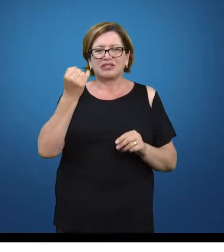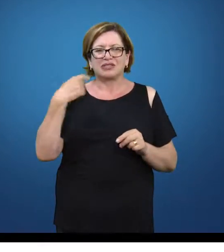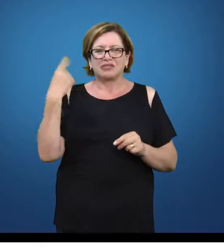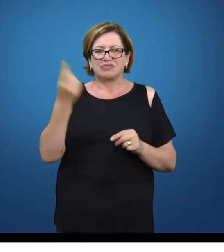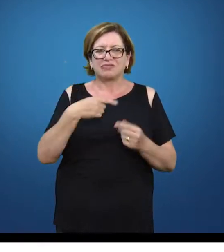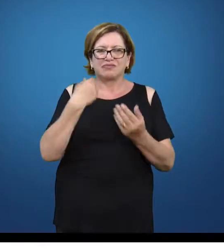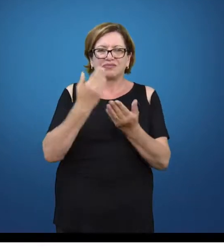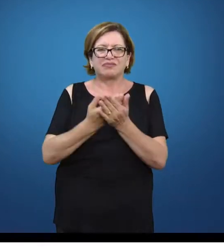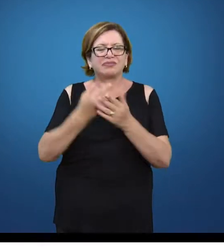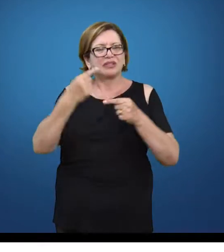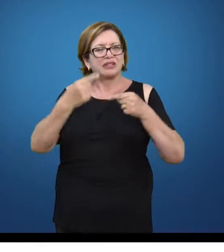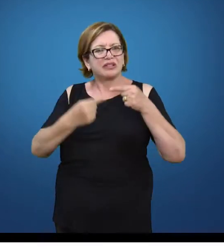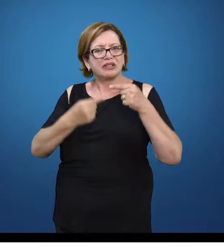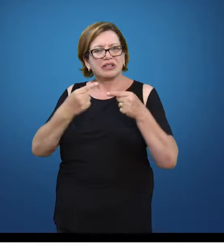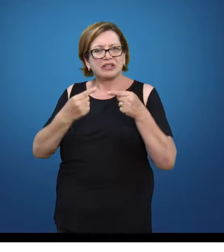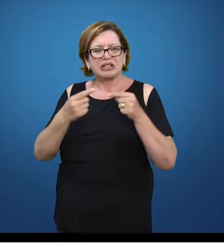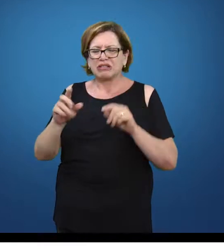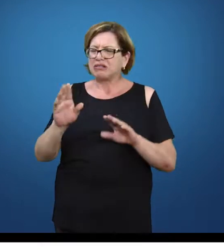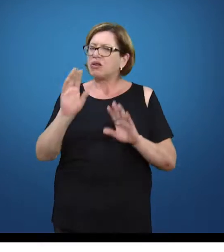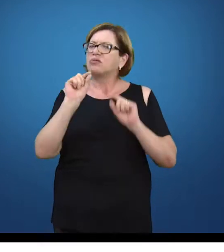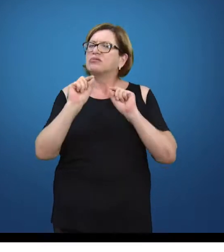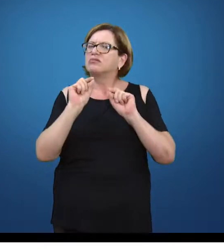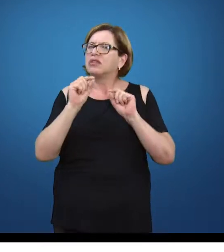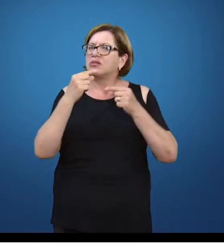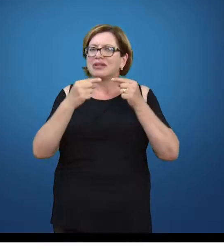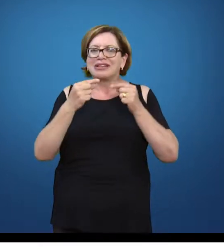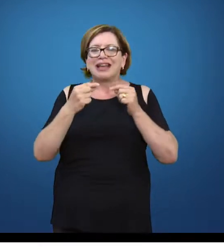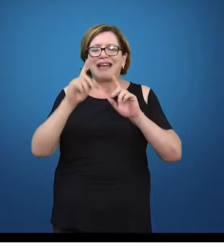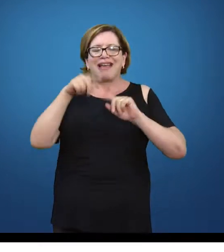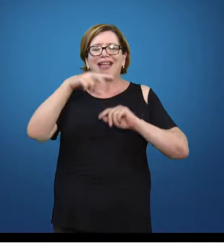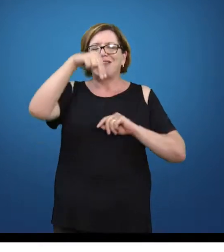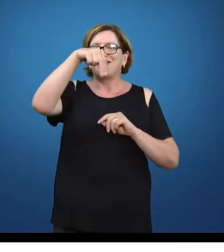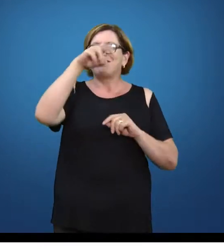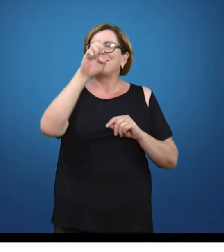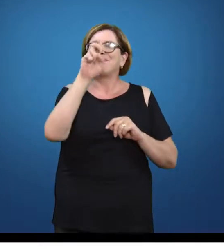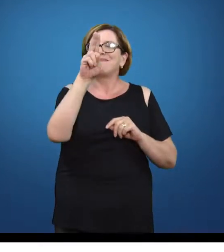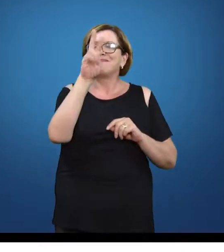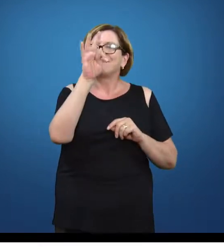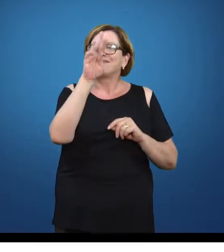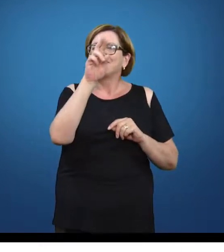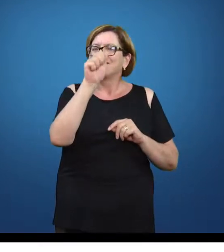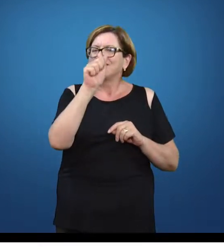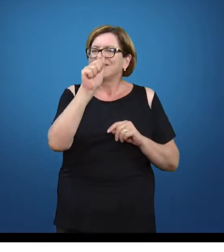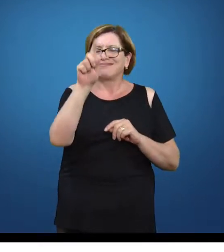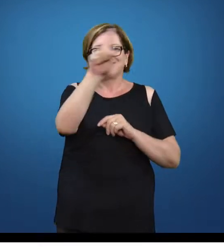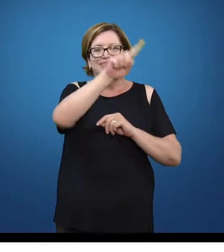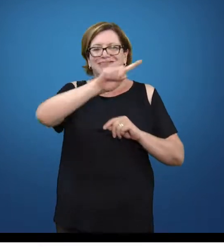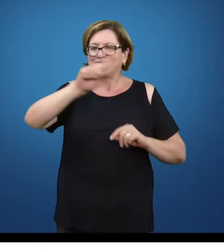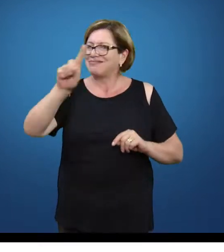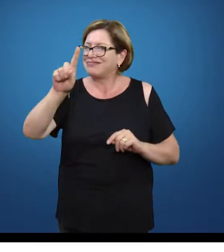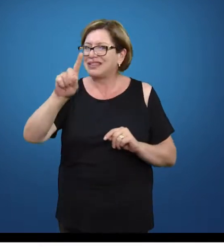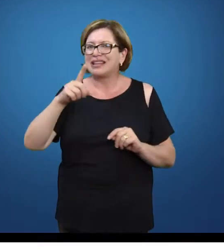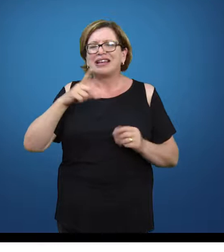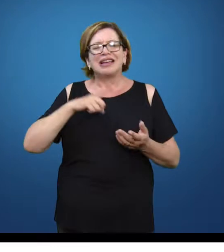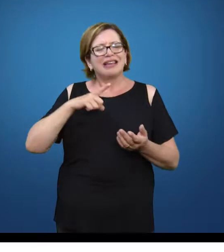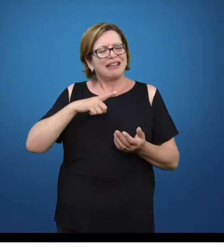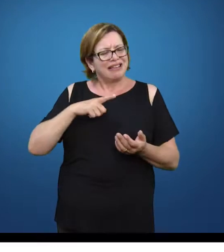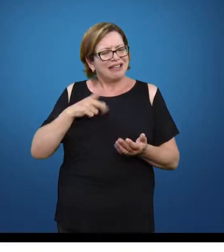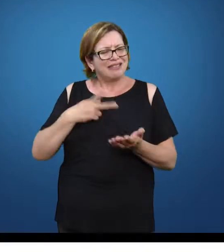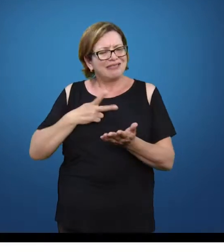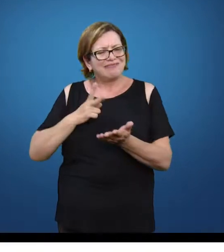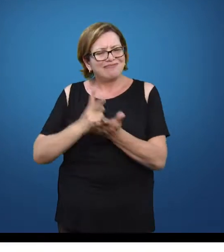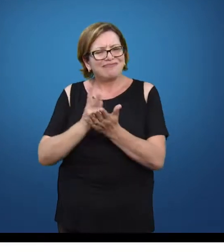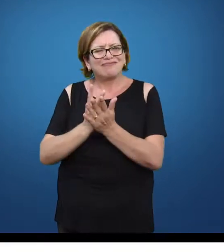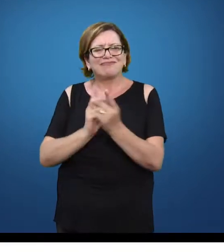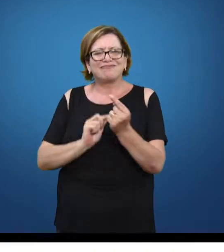política é que nenhuma política ela é neutra. Toda política ela tem uma